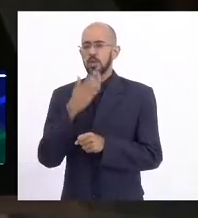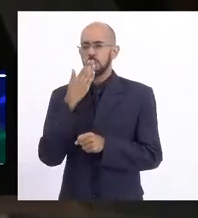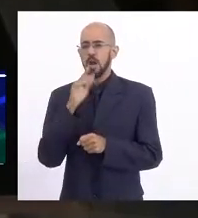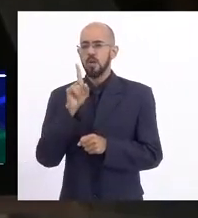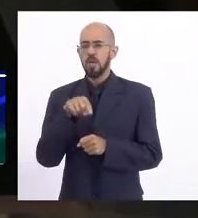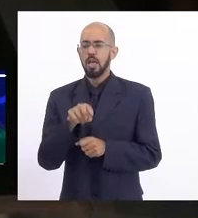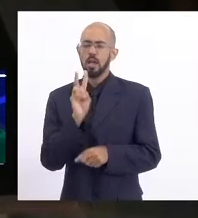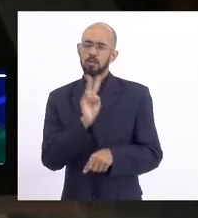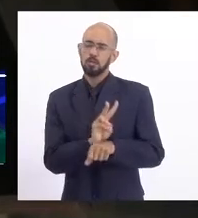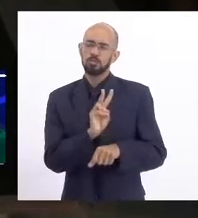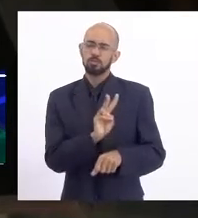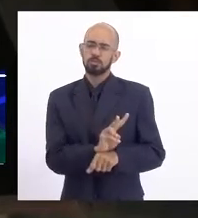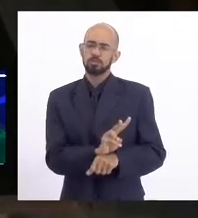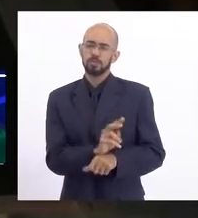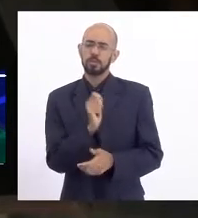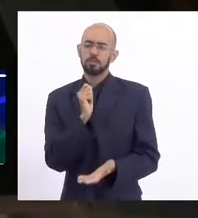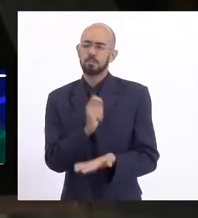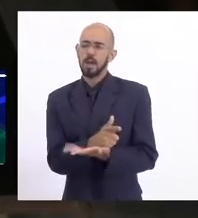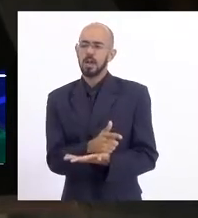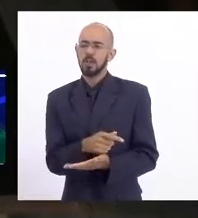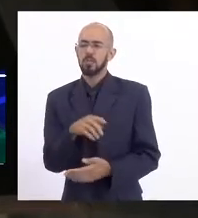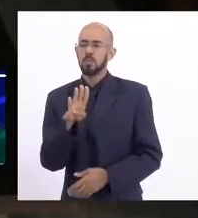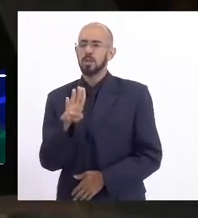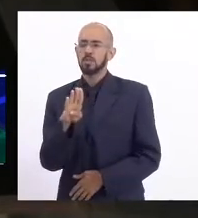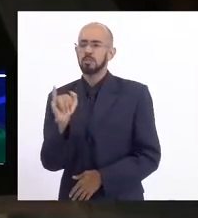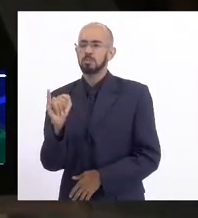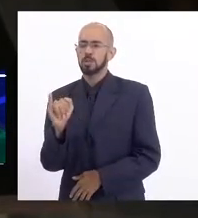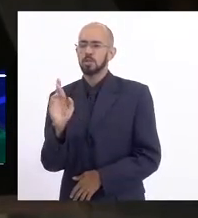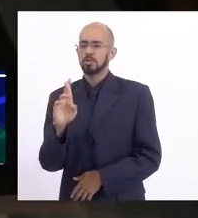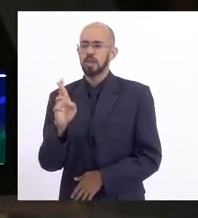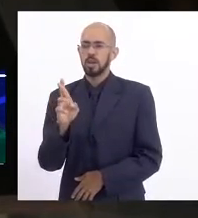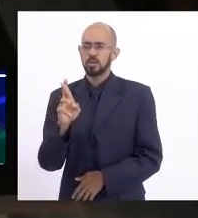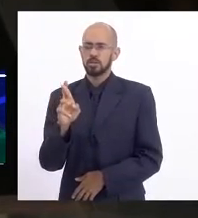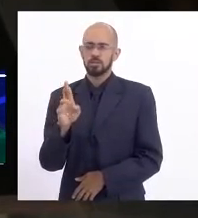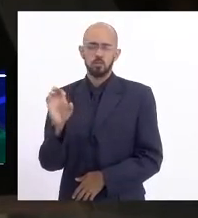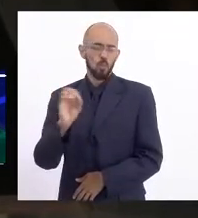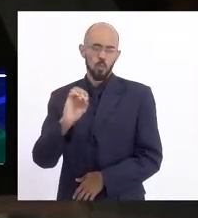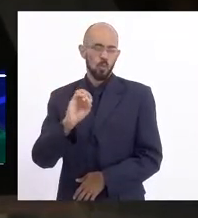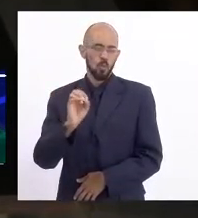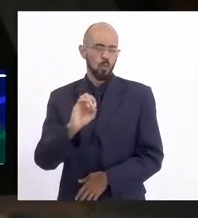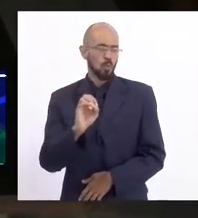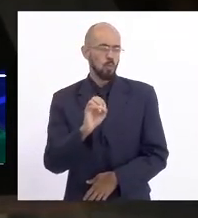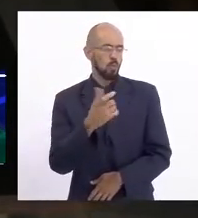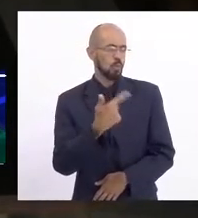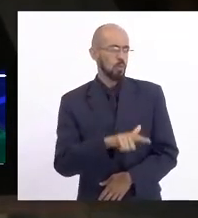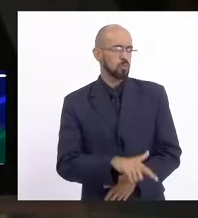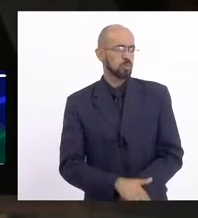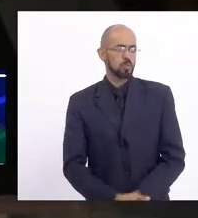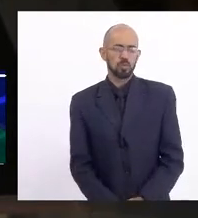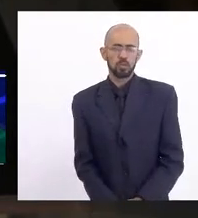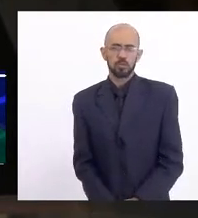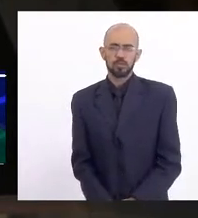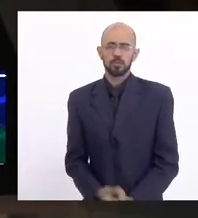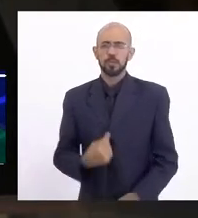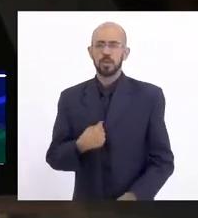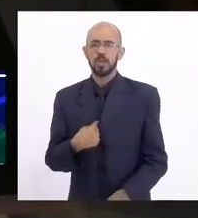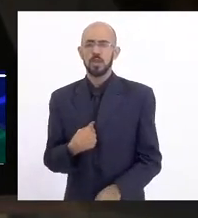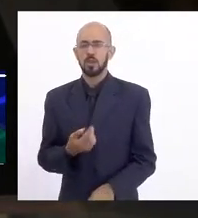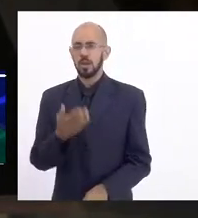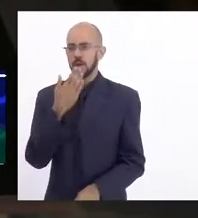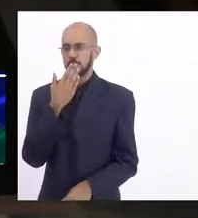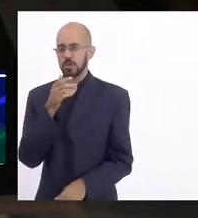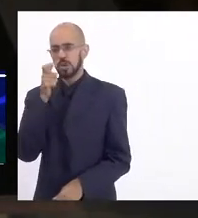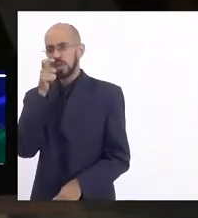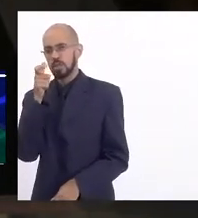A que credor o Estado do Rio de Janeiro paga por ano 4 bilhões de reais? A nenhum outro. Absolutamente nenhum outro. Eu chamei a atenção,